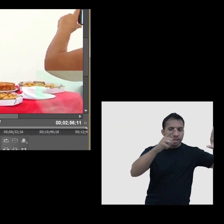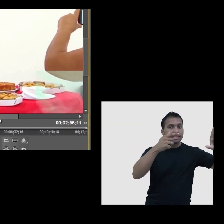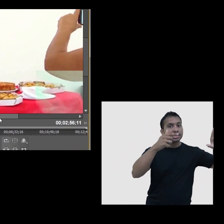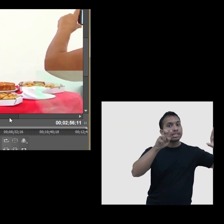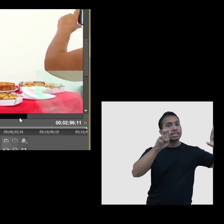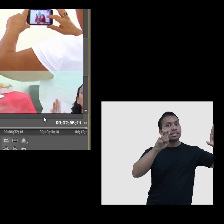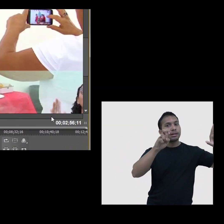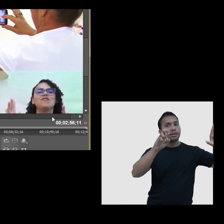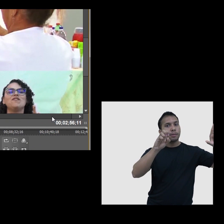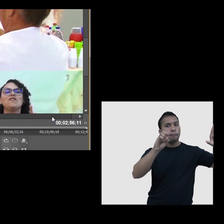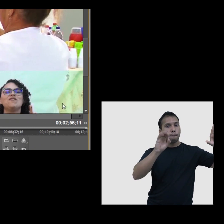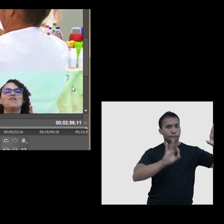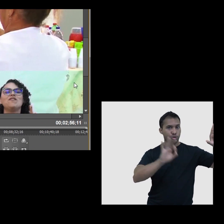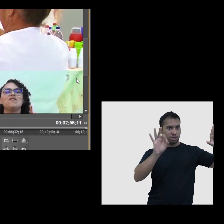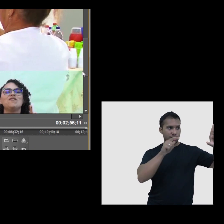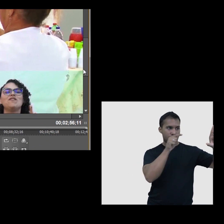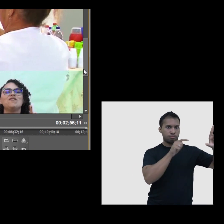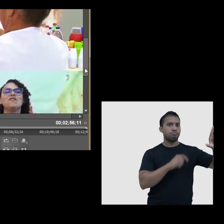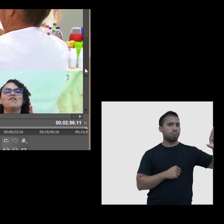ter uma visualização melhor.